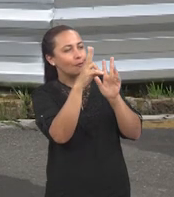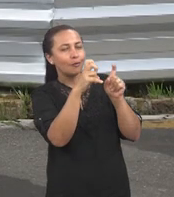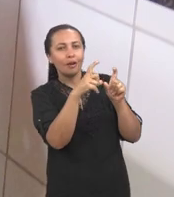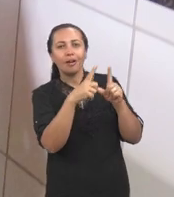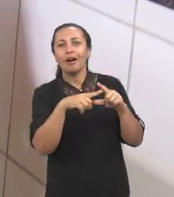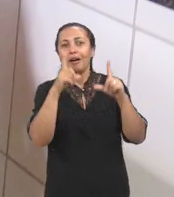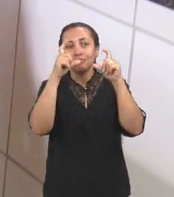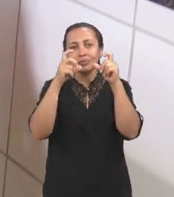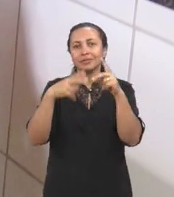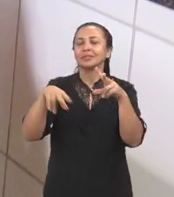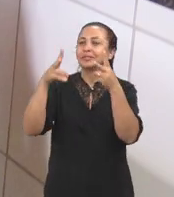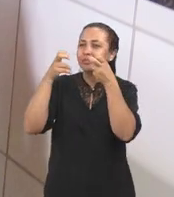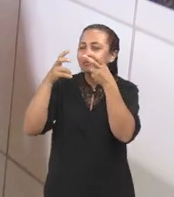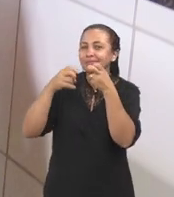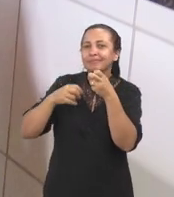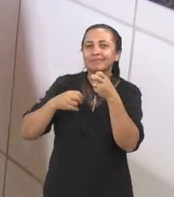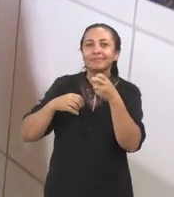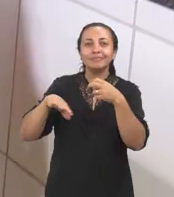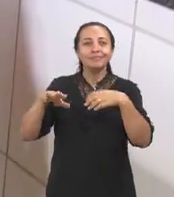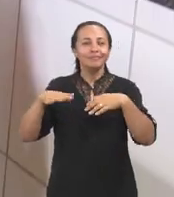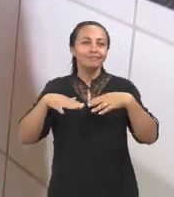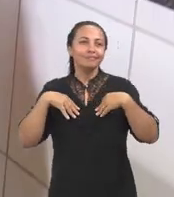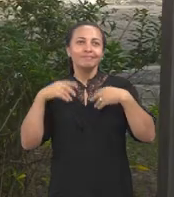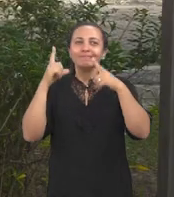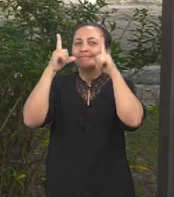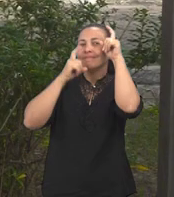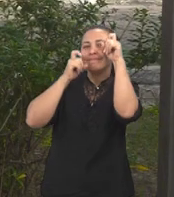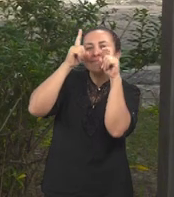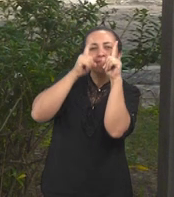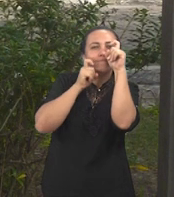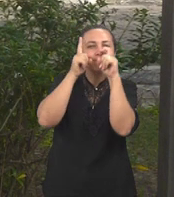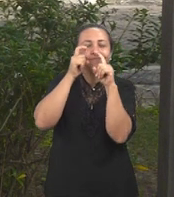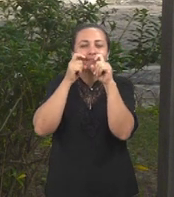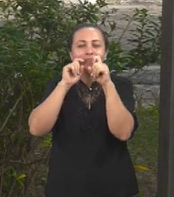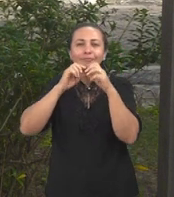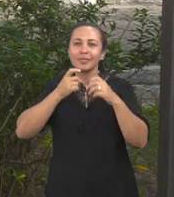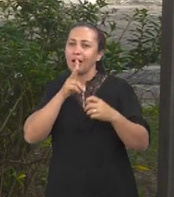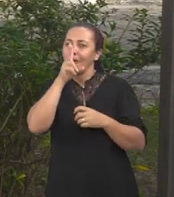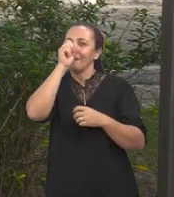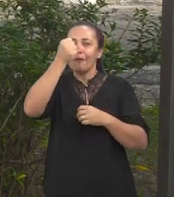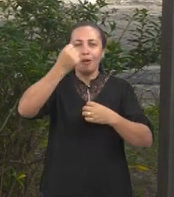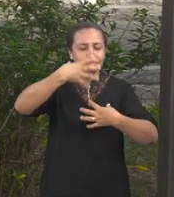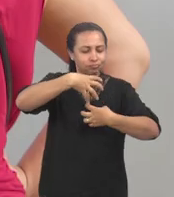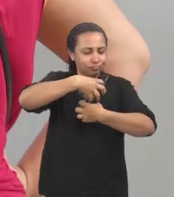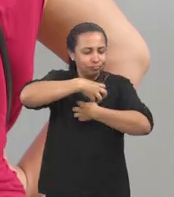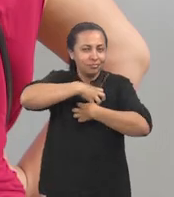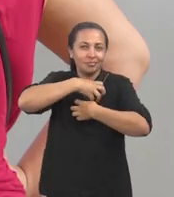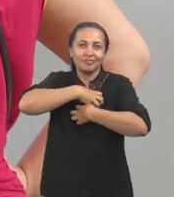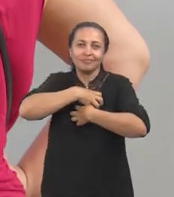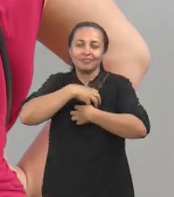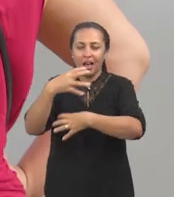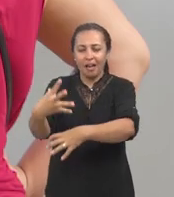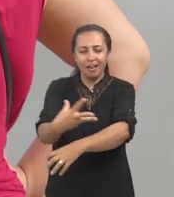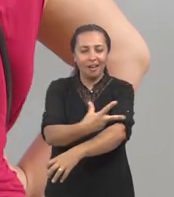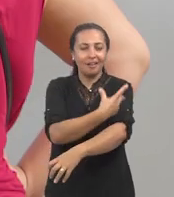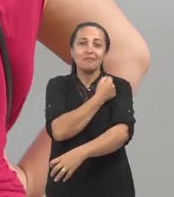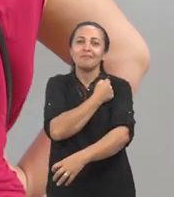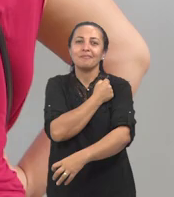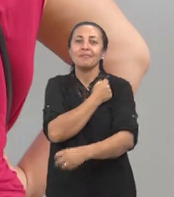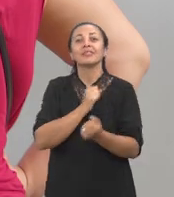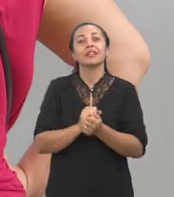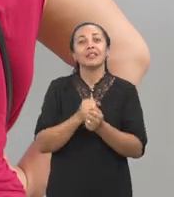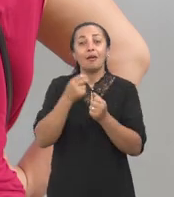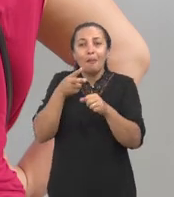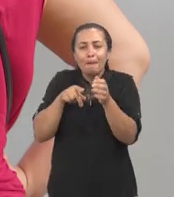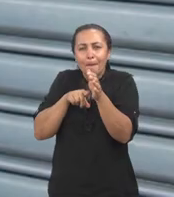eu percebo gestos sabe é a intensidade com que ela olha para as imagens sabe